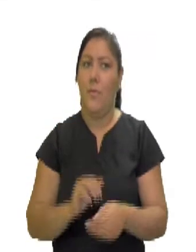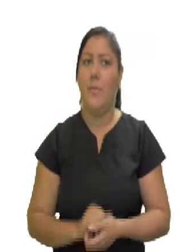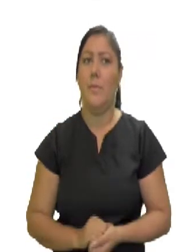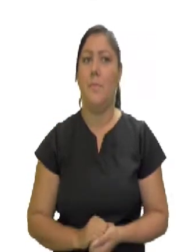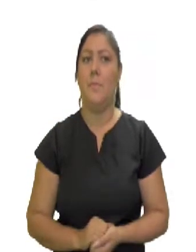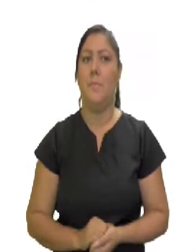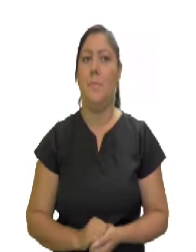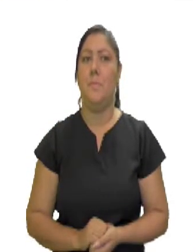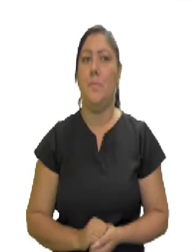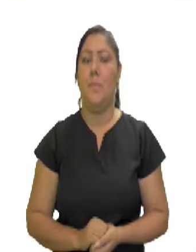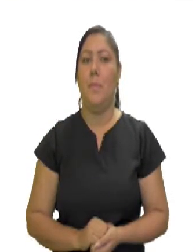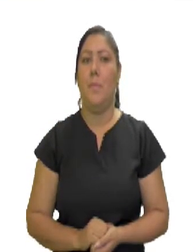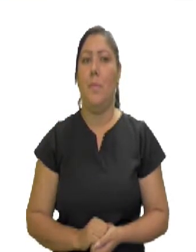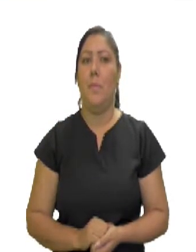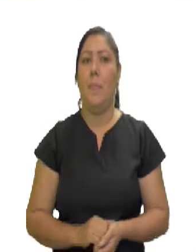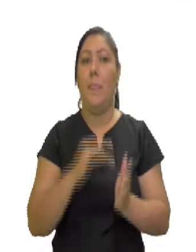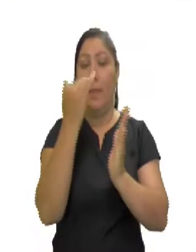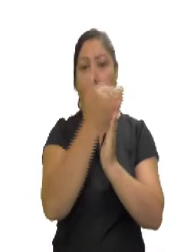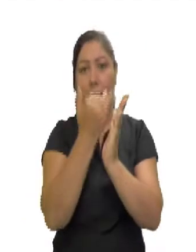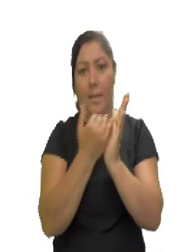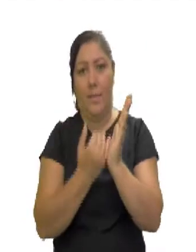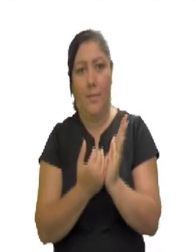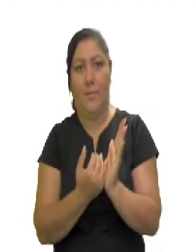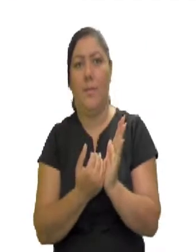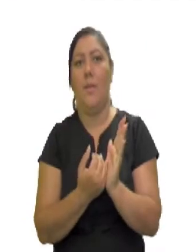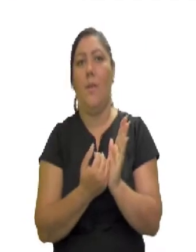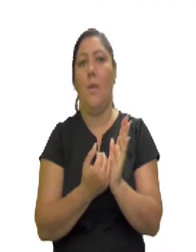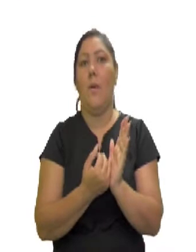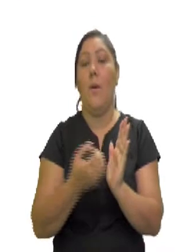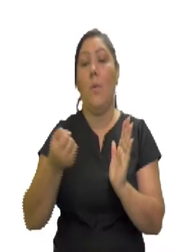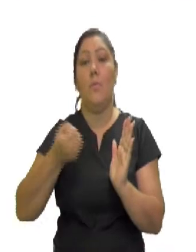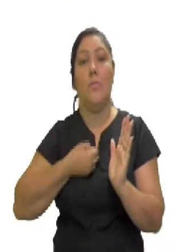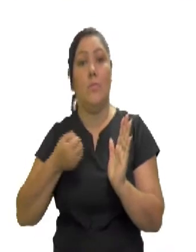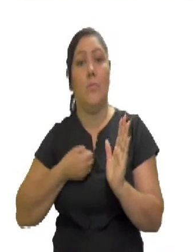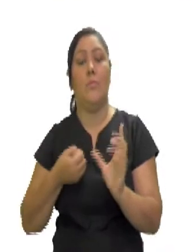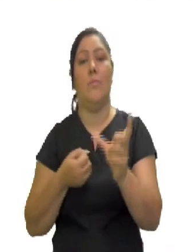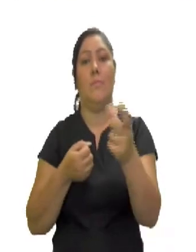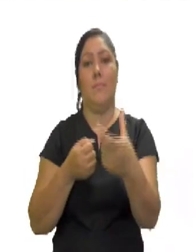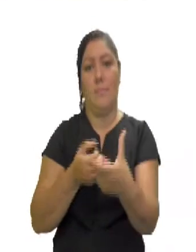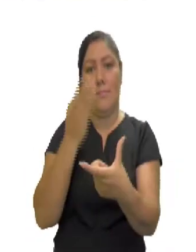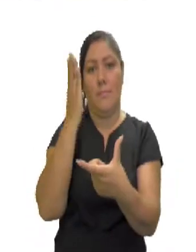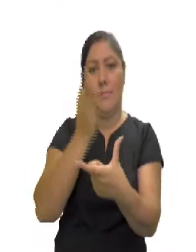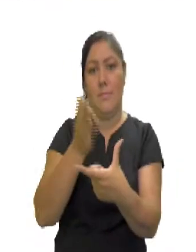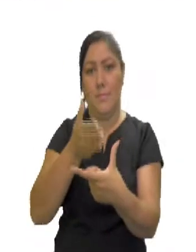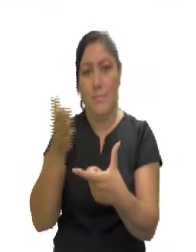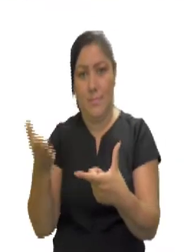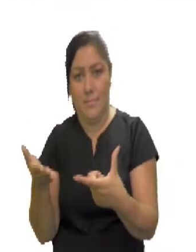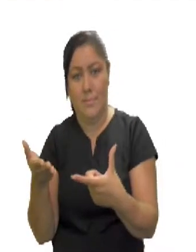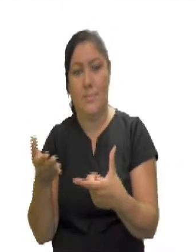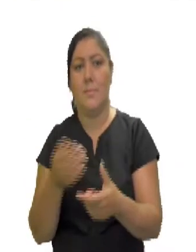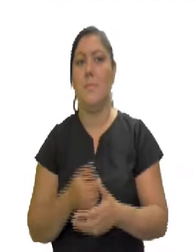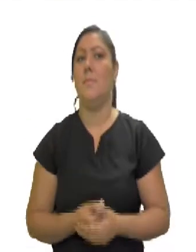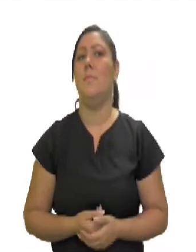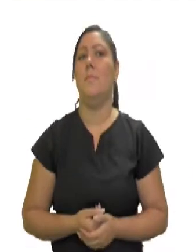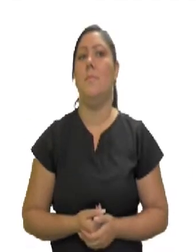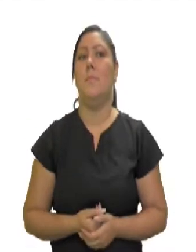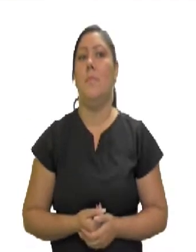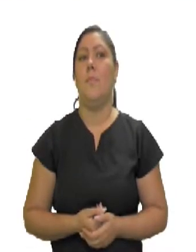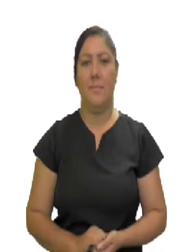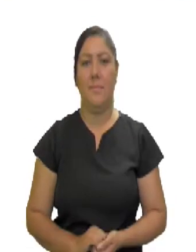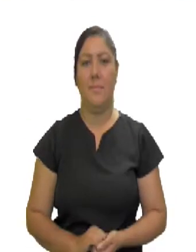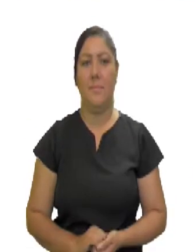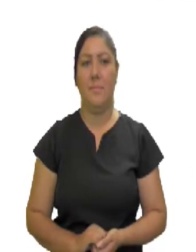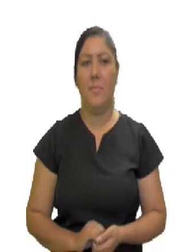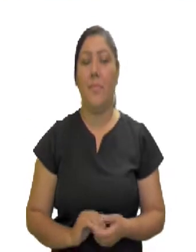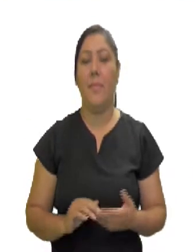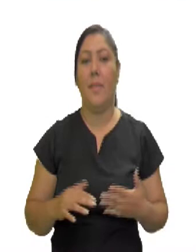Nós vimos também a classificação das palavras quanto ao número das sílabas de cada uma delas. São 4.